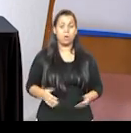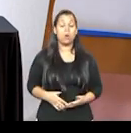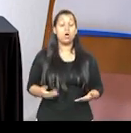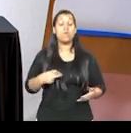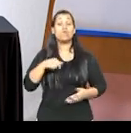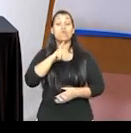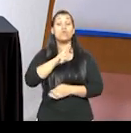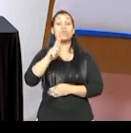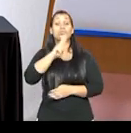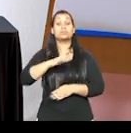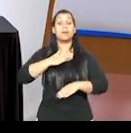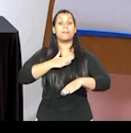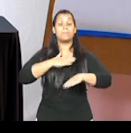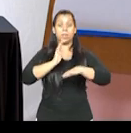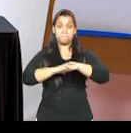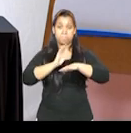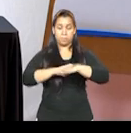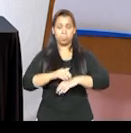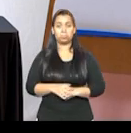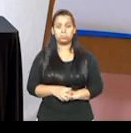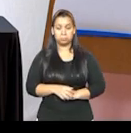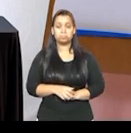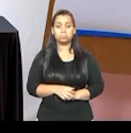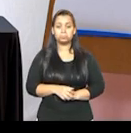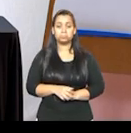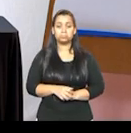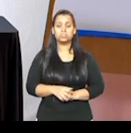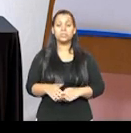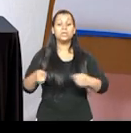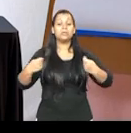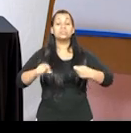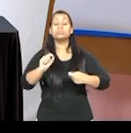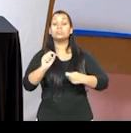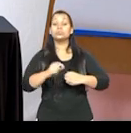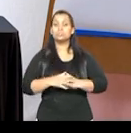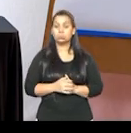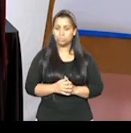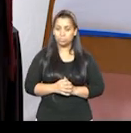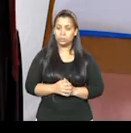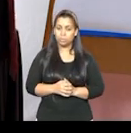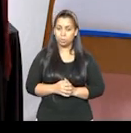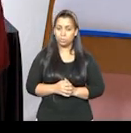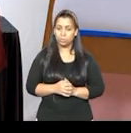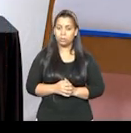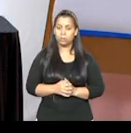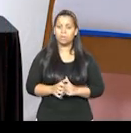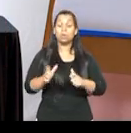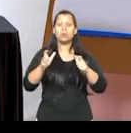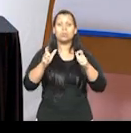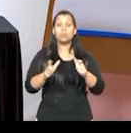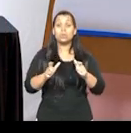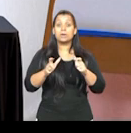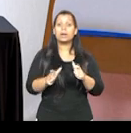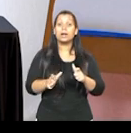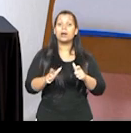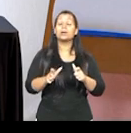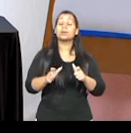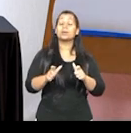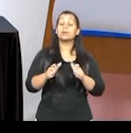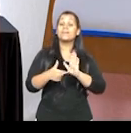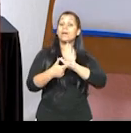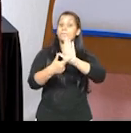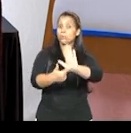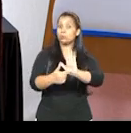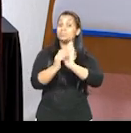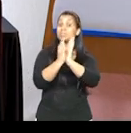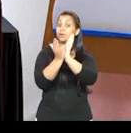mão. E por último, nós precisamos de um suporte onde a sombra será projetada.